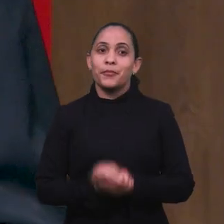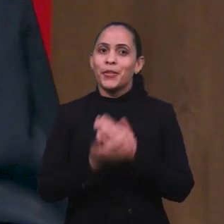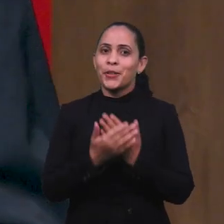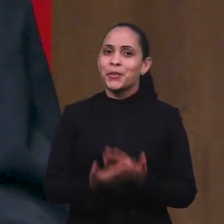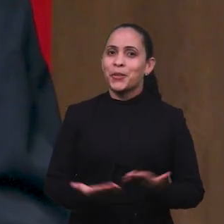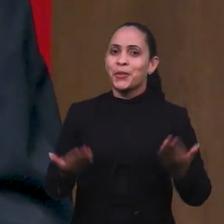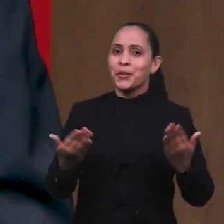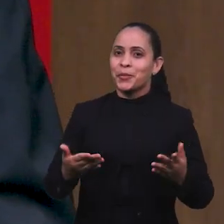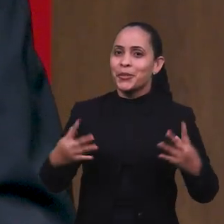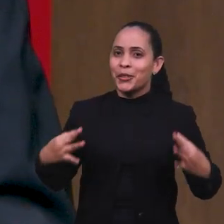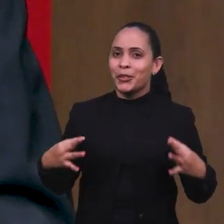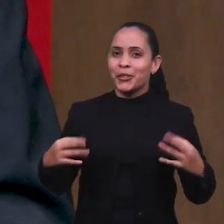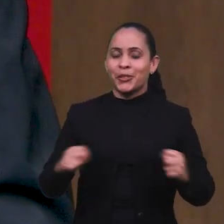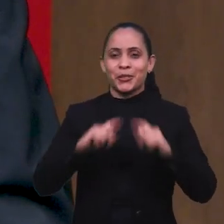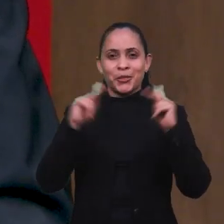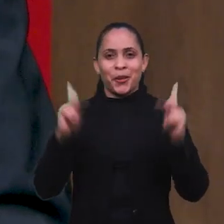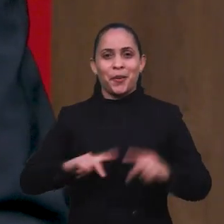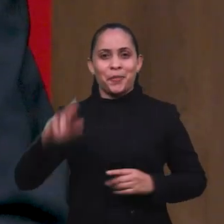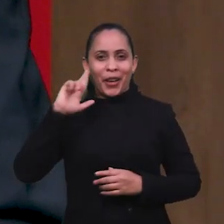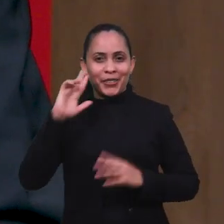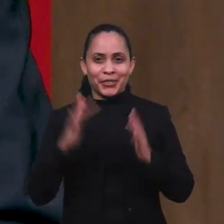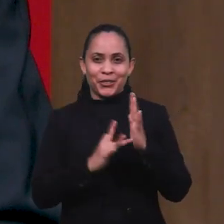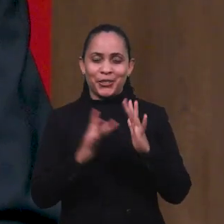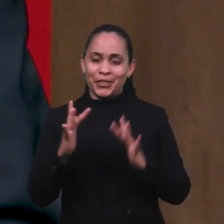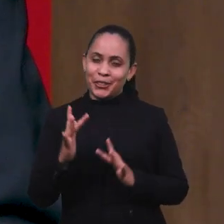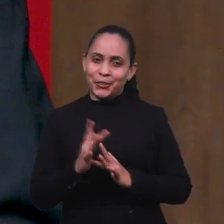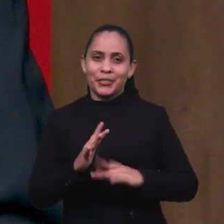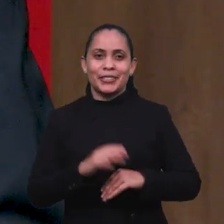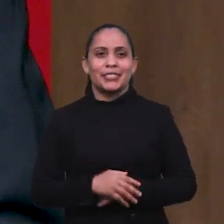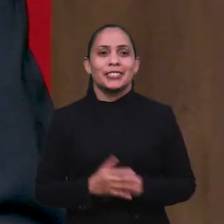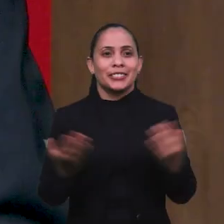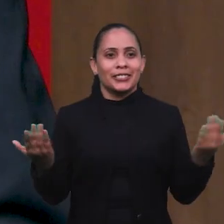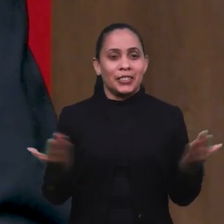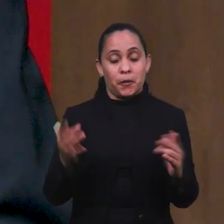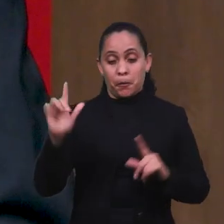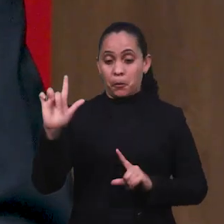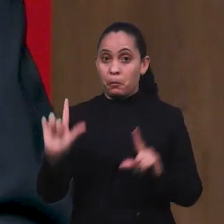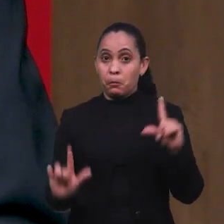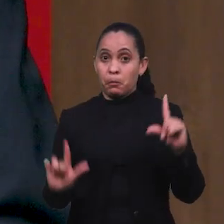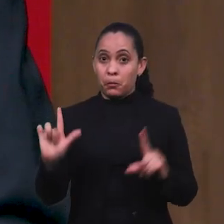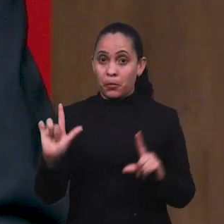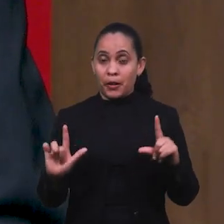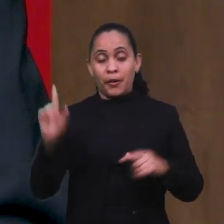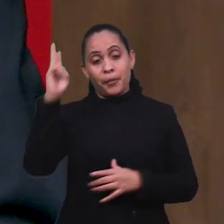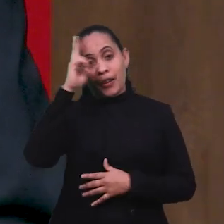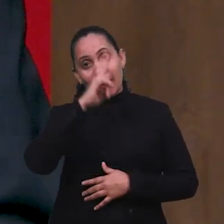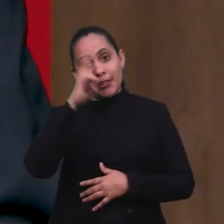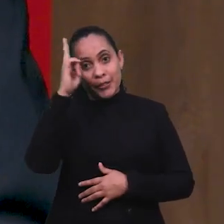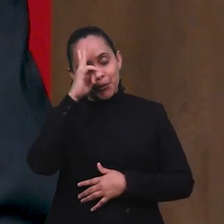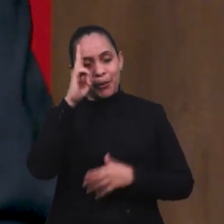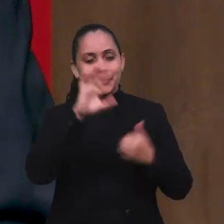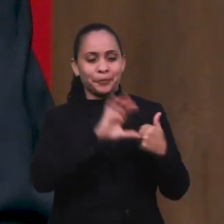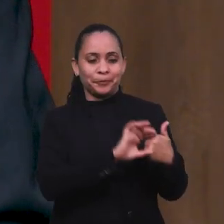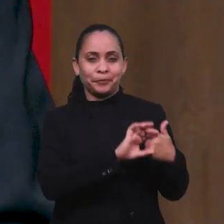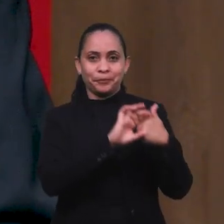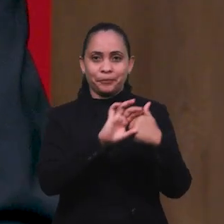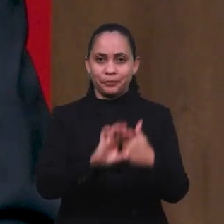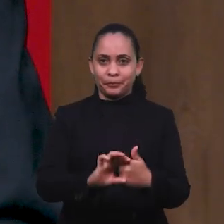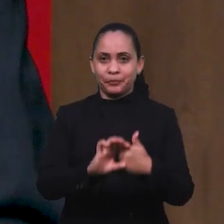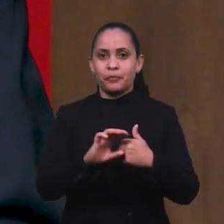Nós saudamos a todos com a paz do Senhor Jesus. Estamos no programa A História do